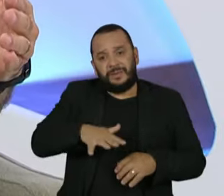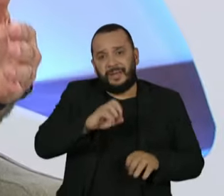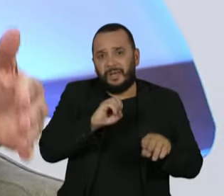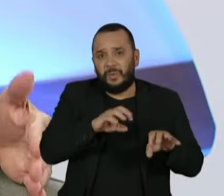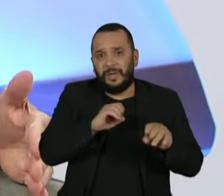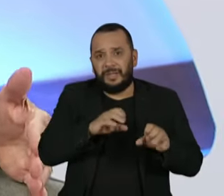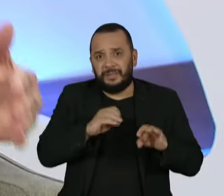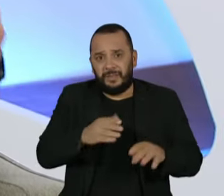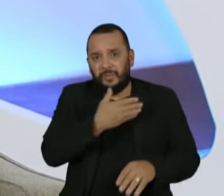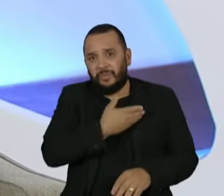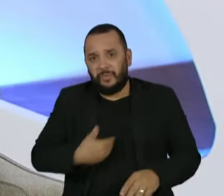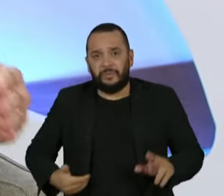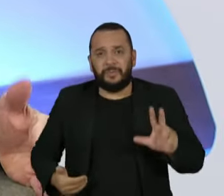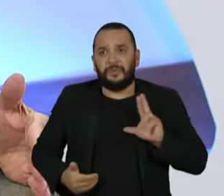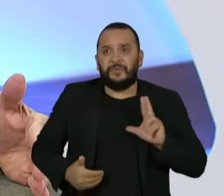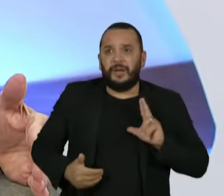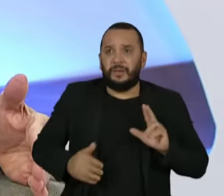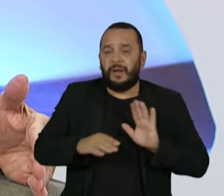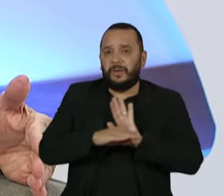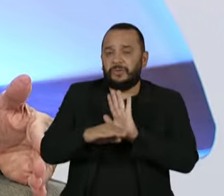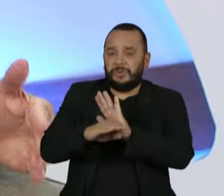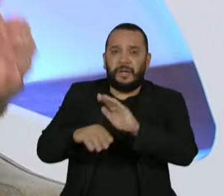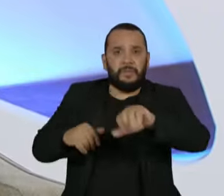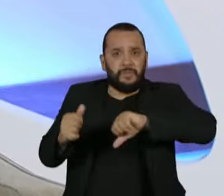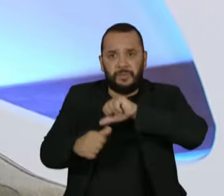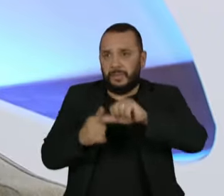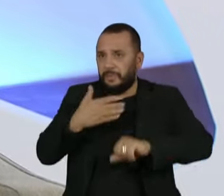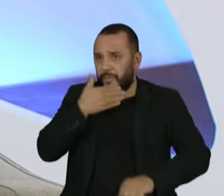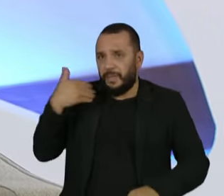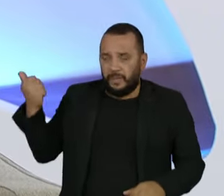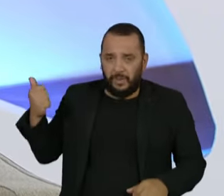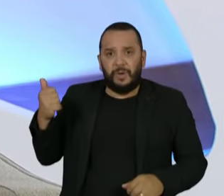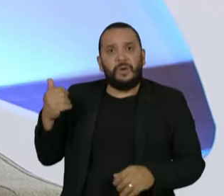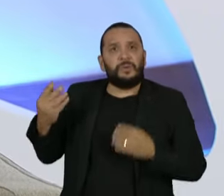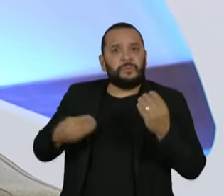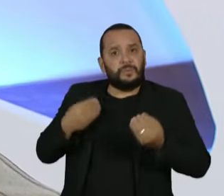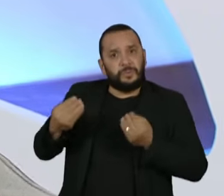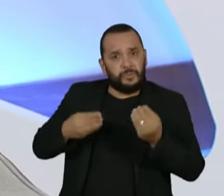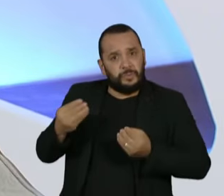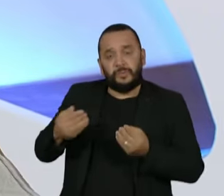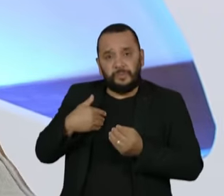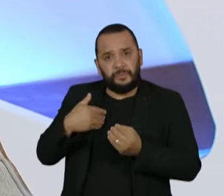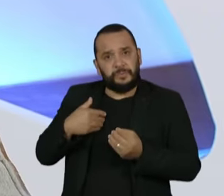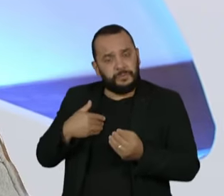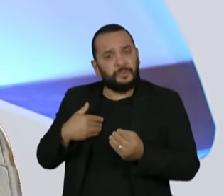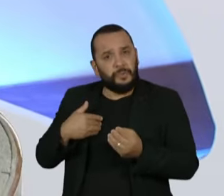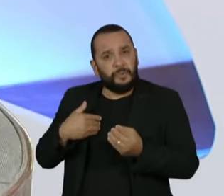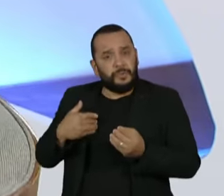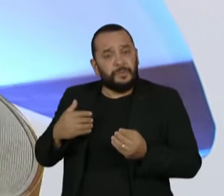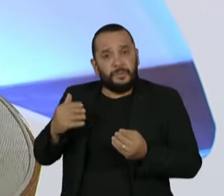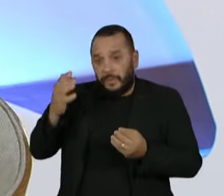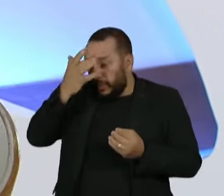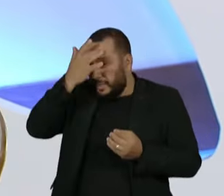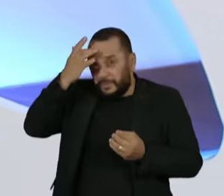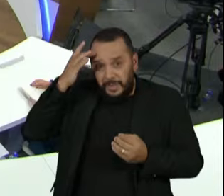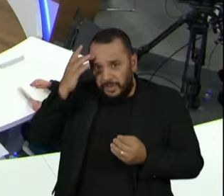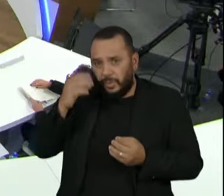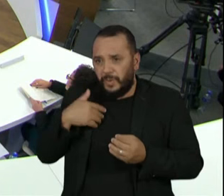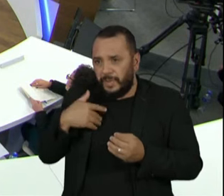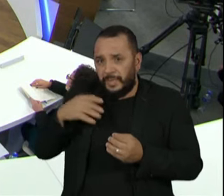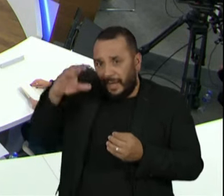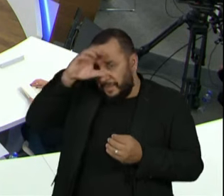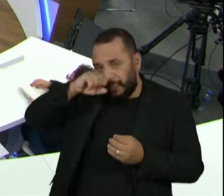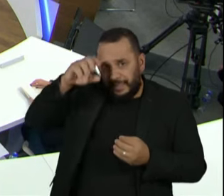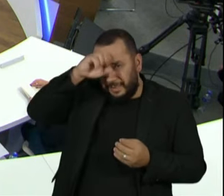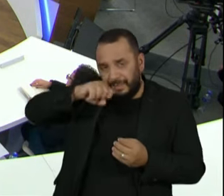para mudar para melhor do ponto de vista de performance do sistema para preparar as pessoas para o que Vera tá dizendo